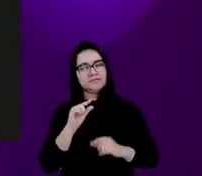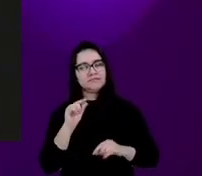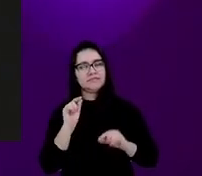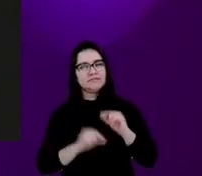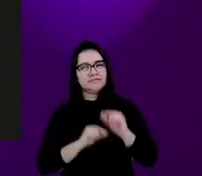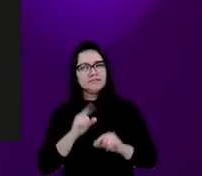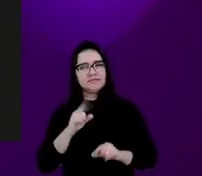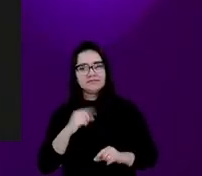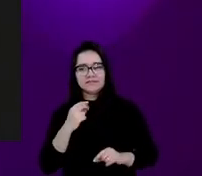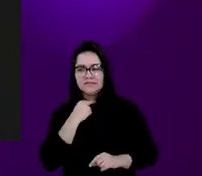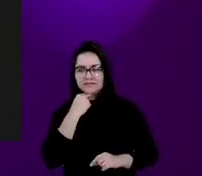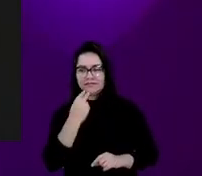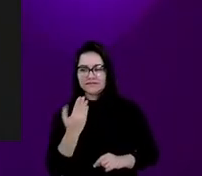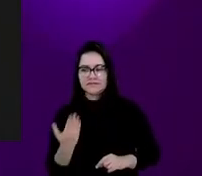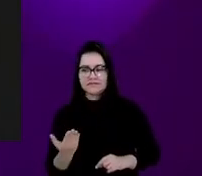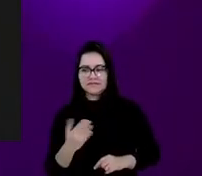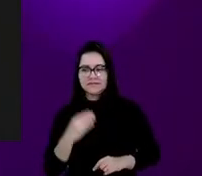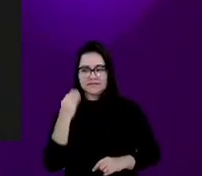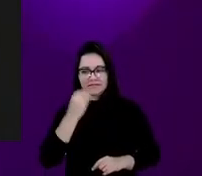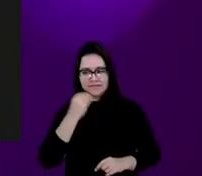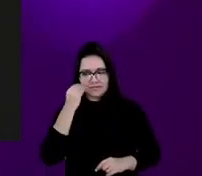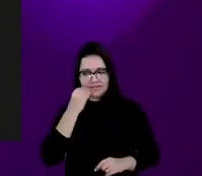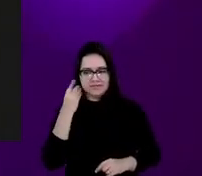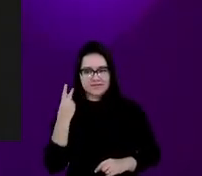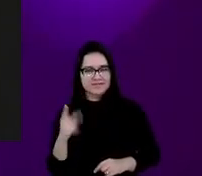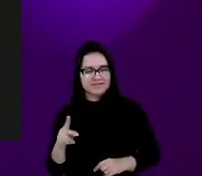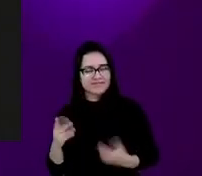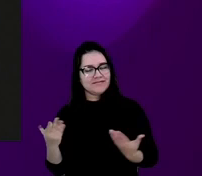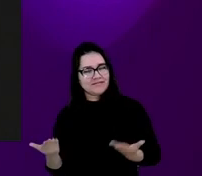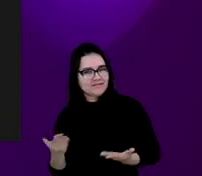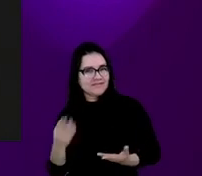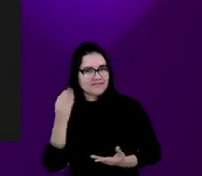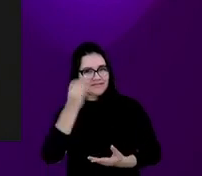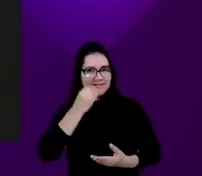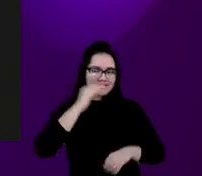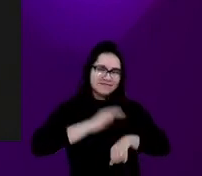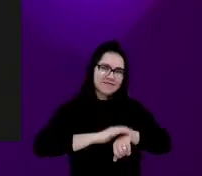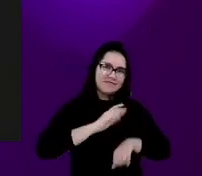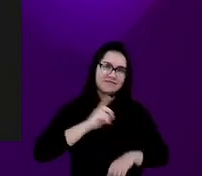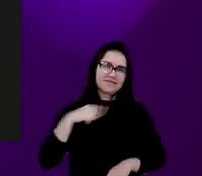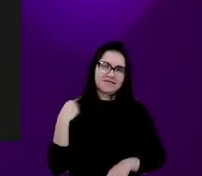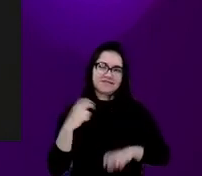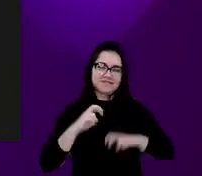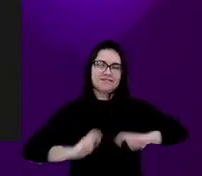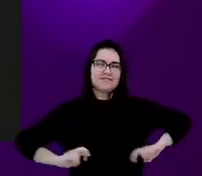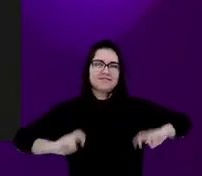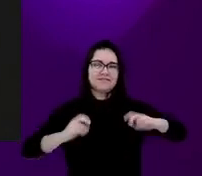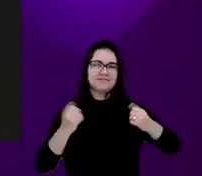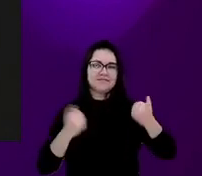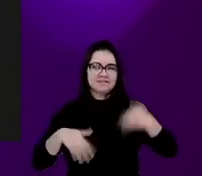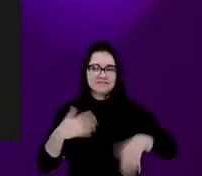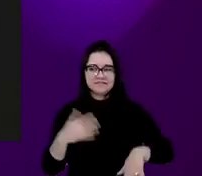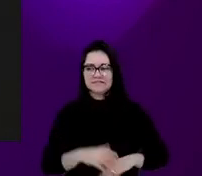a voz, né, da experiência, talvez por ser o mais experiente da mesa, né, que os